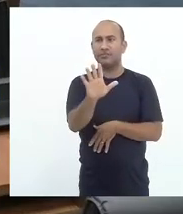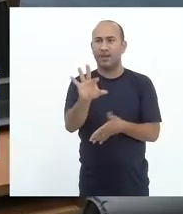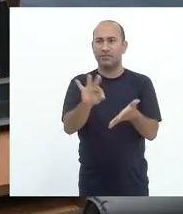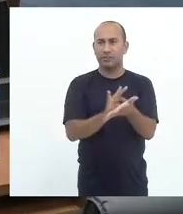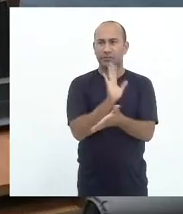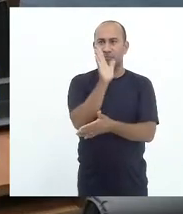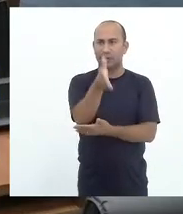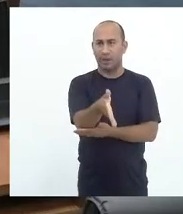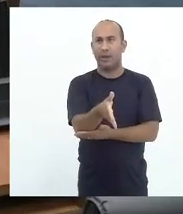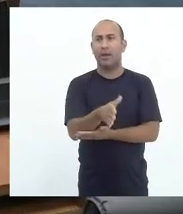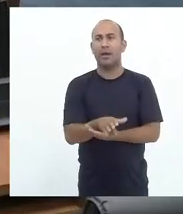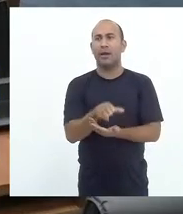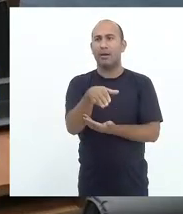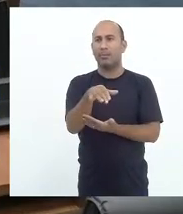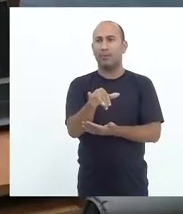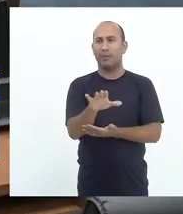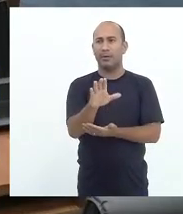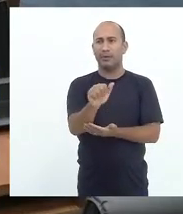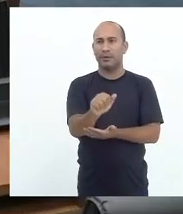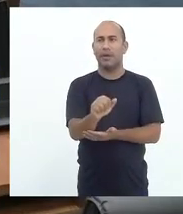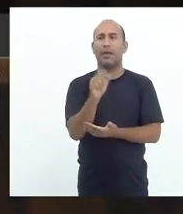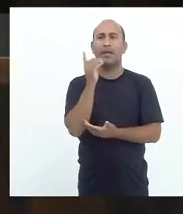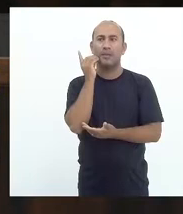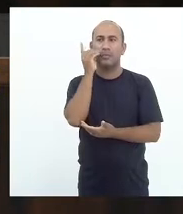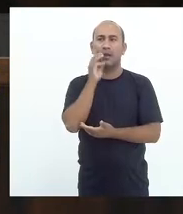Tá? Mônica Francisco. Calma, deputado